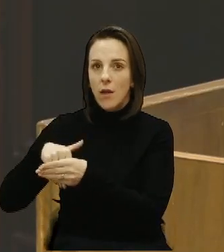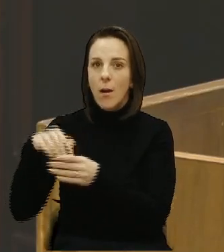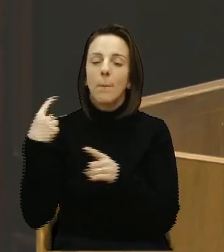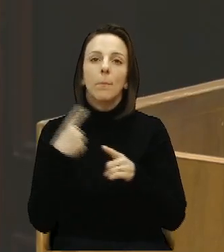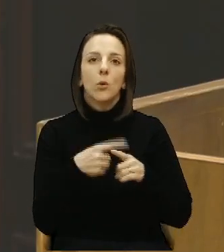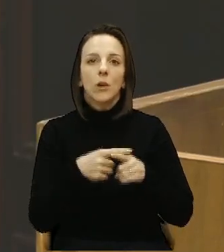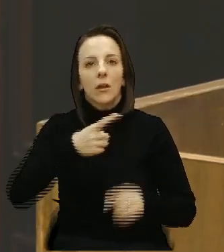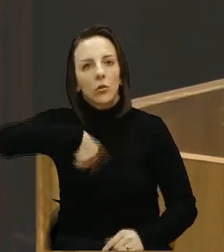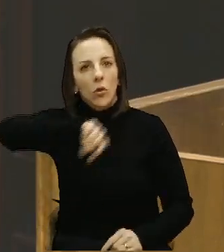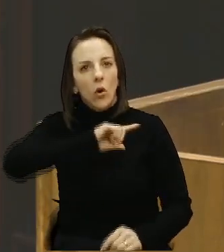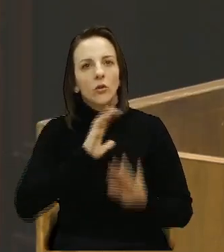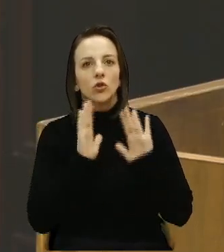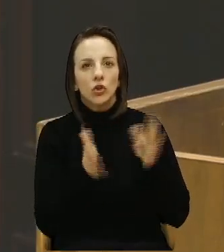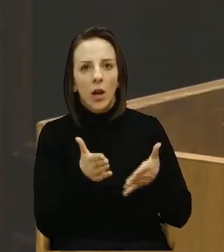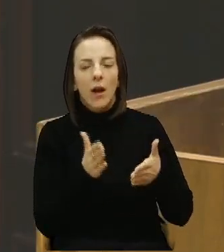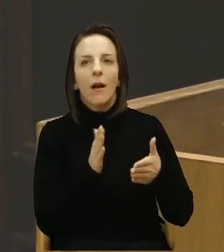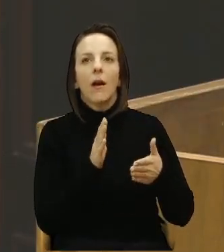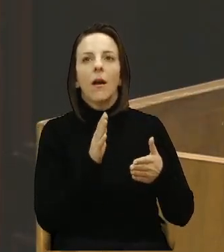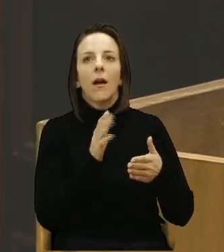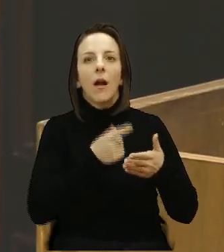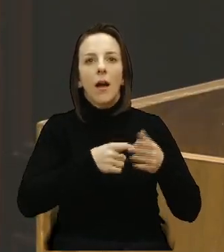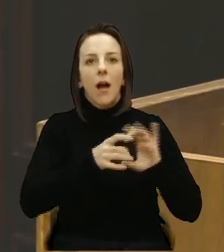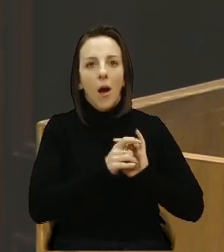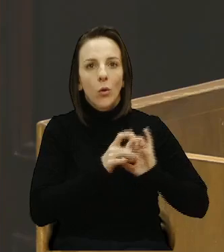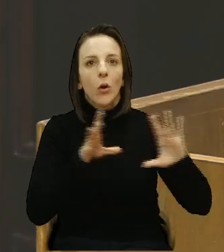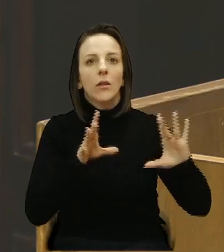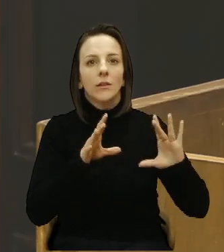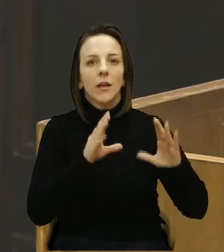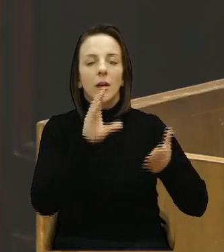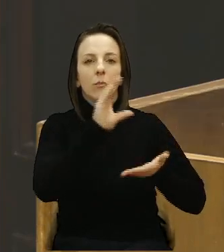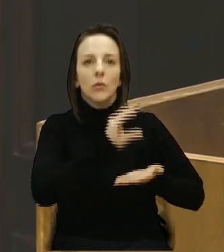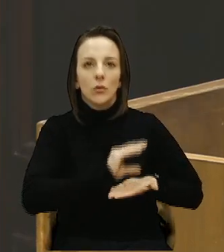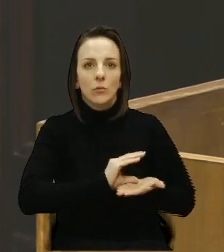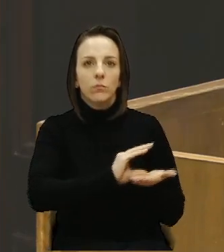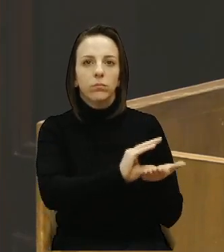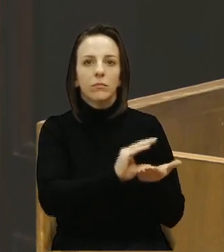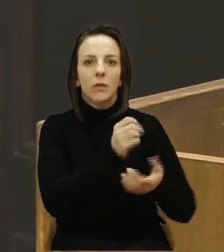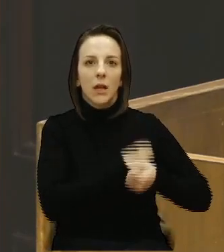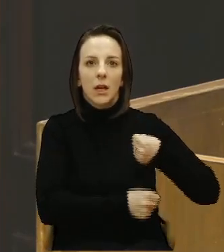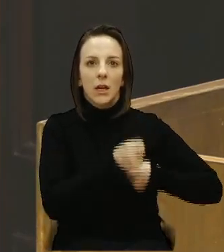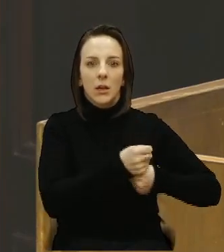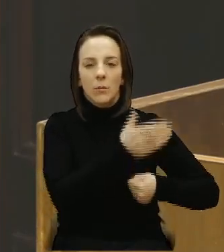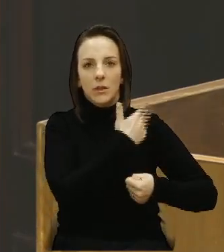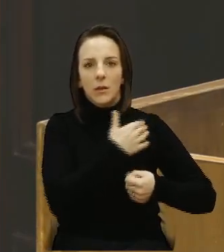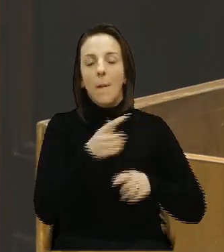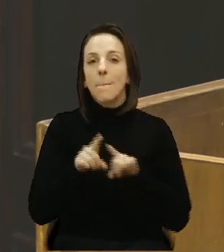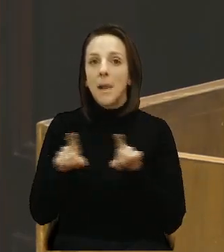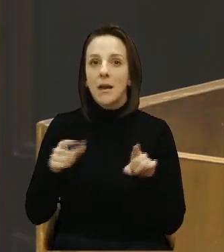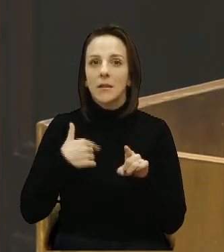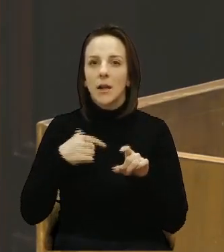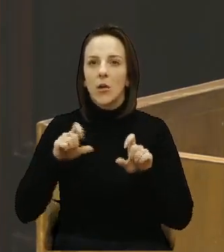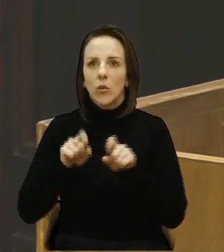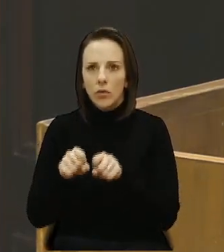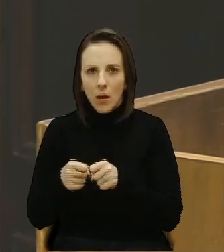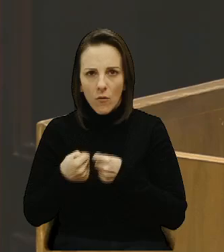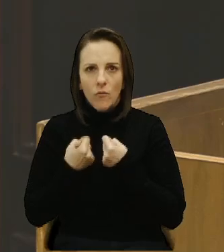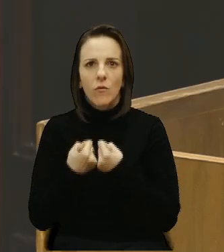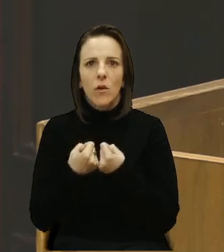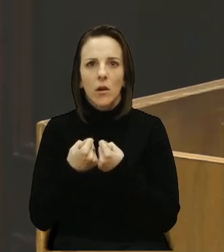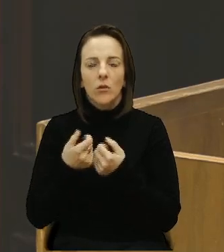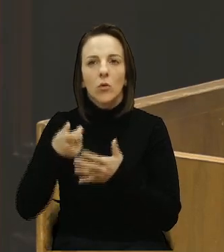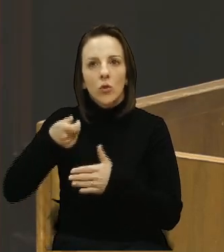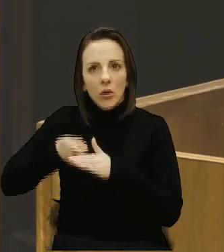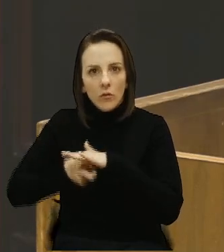um recurso no ano passado. Mas eu quero dizer que eu defendo investimentos e subsídios